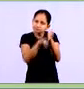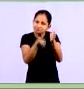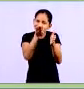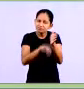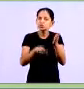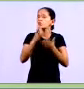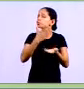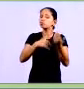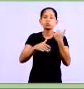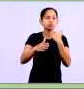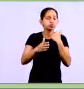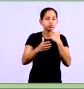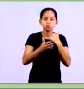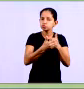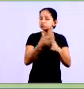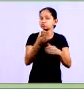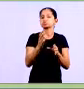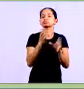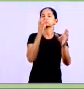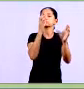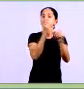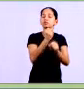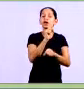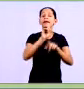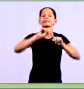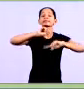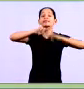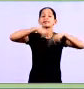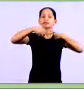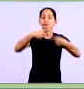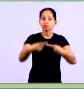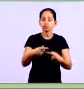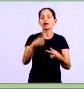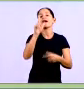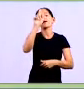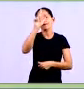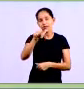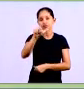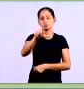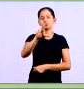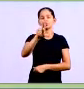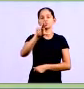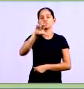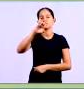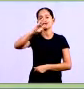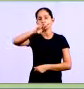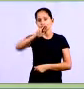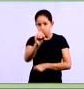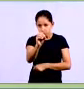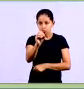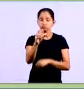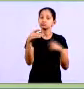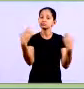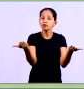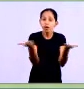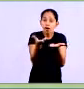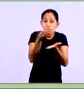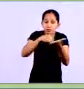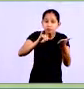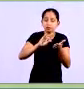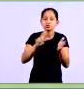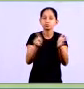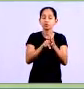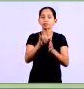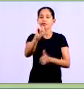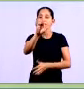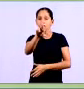Despesas, deduções e tudo mais, é igual ao lucro. Vou pensar no imposto de renda aqui. Esse lucro